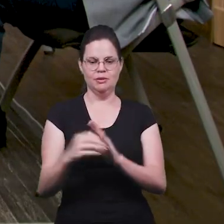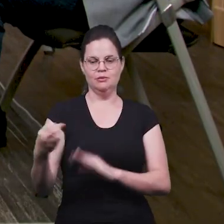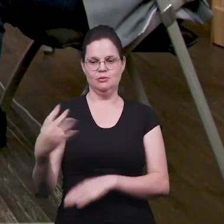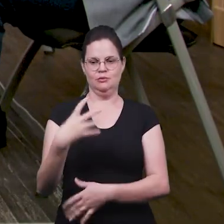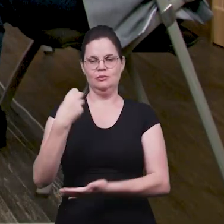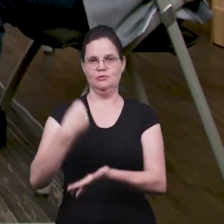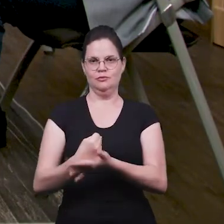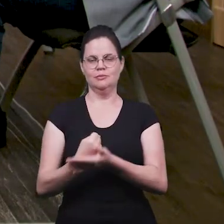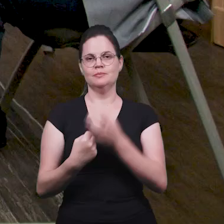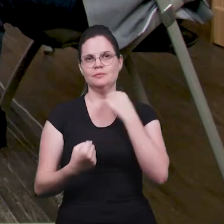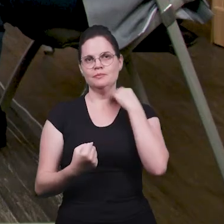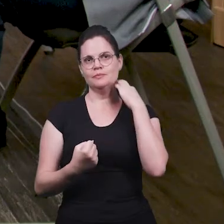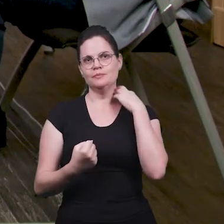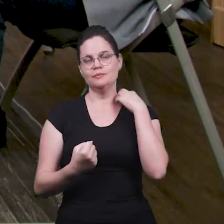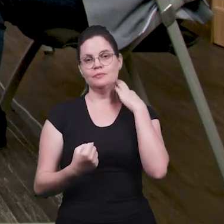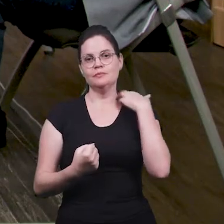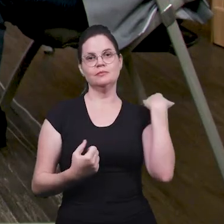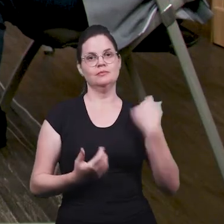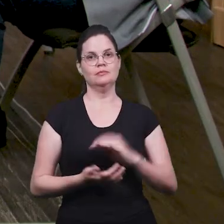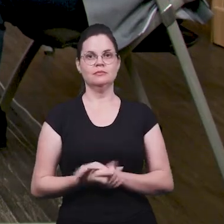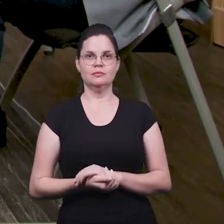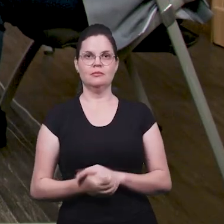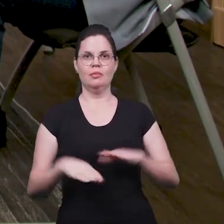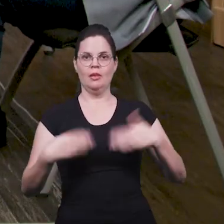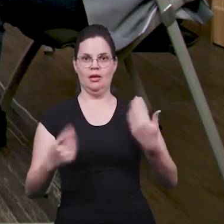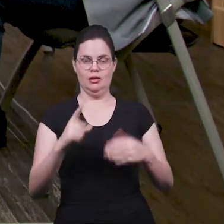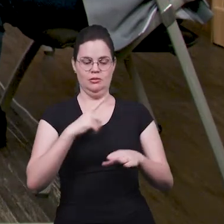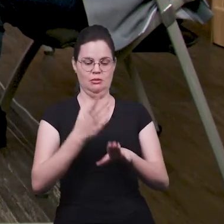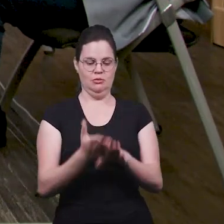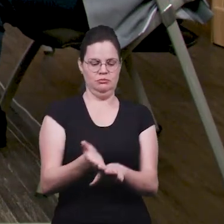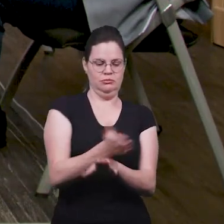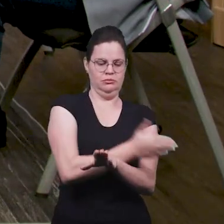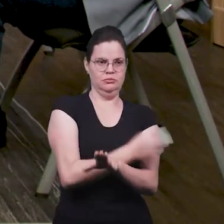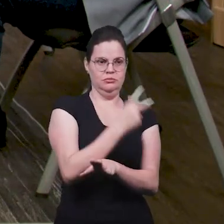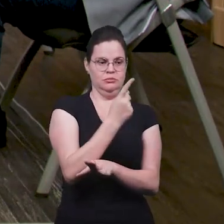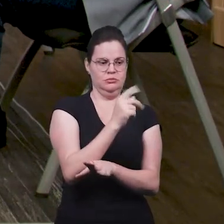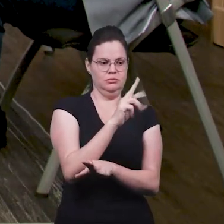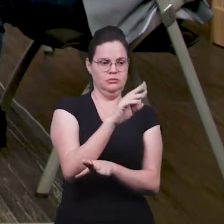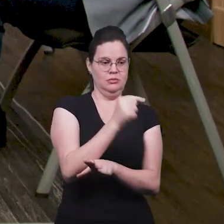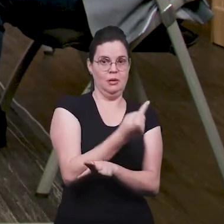Novo Testamento. Para concluir a minha parte, então vem os pré-reformadores.